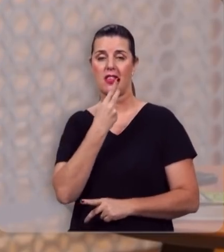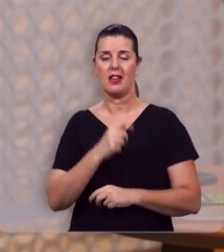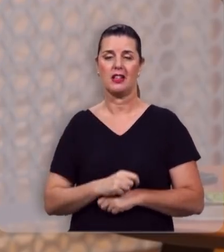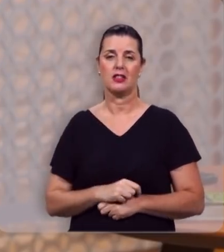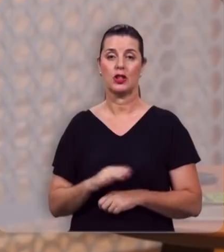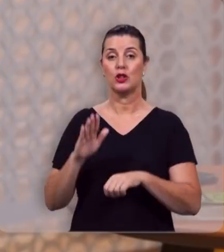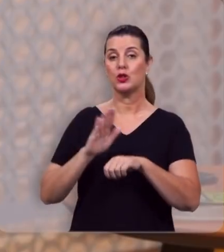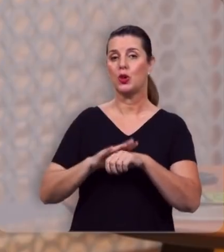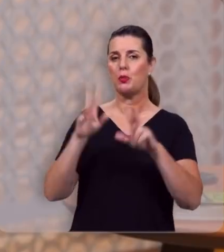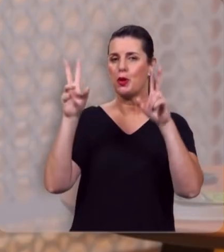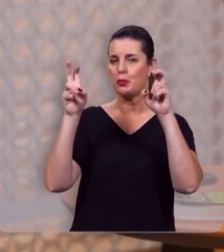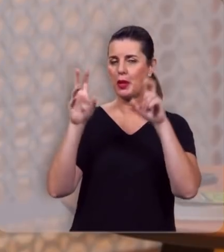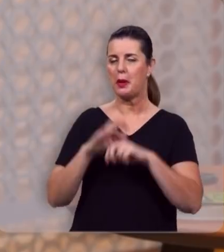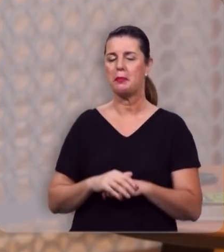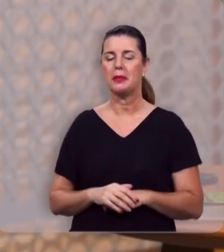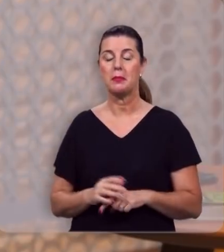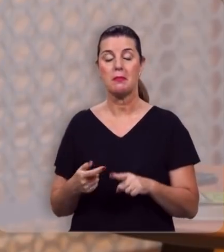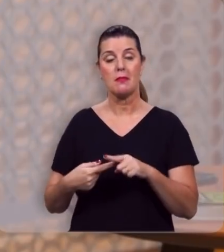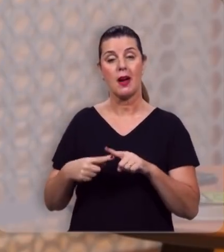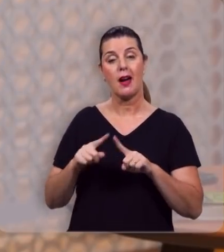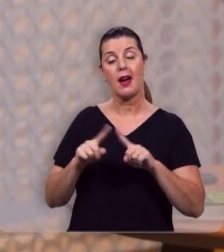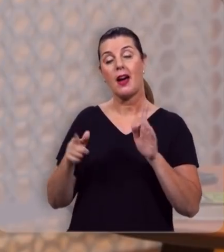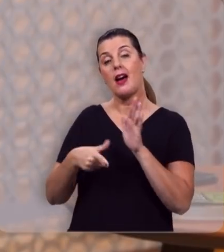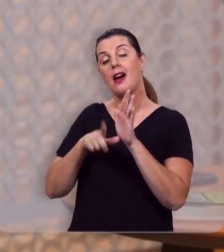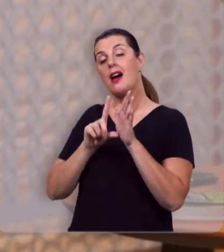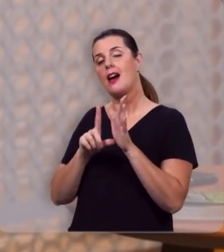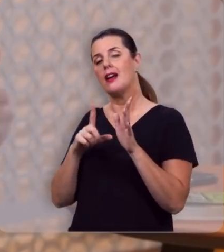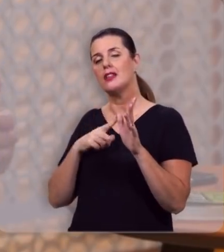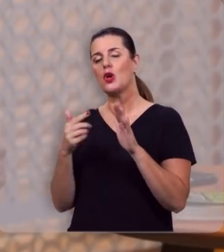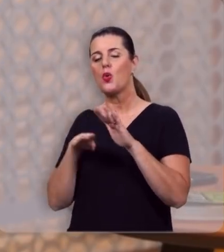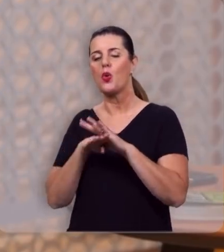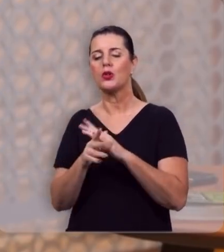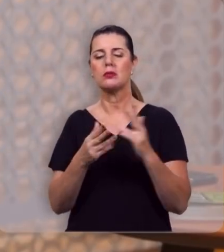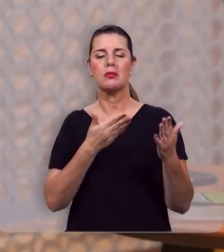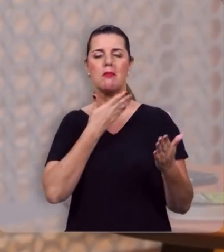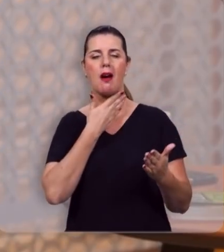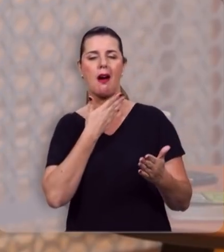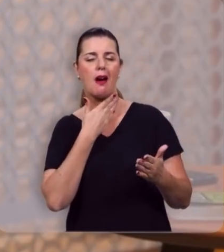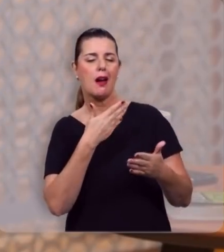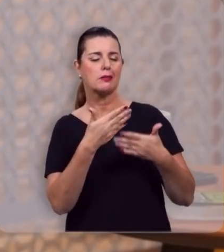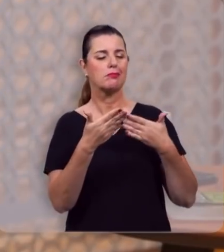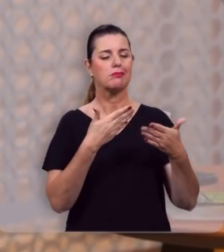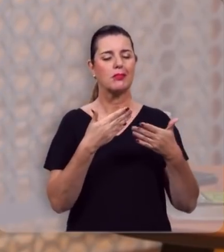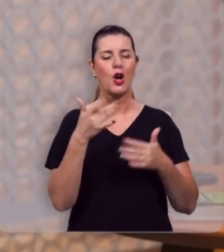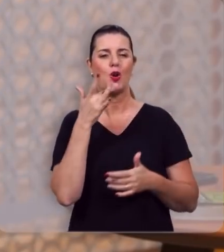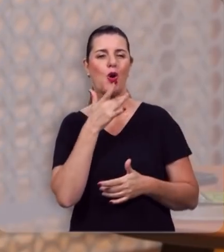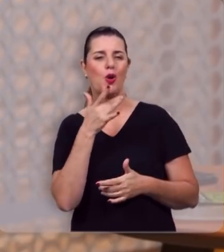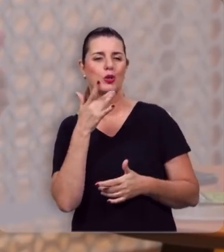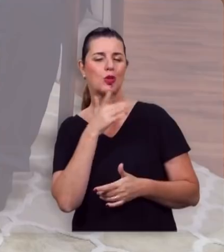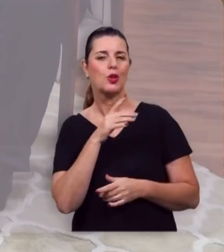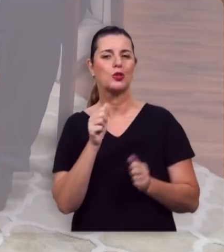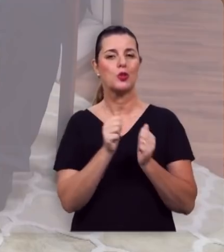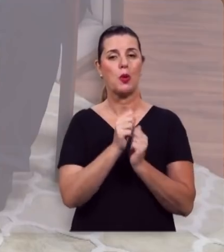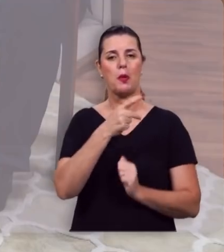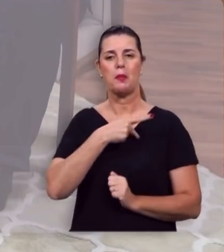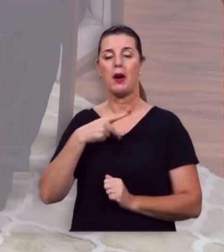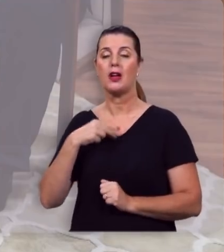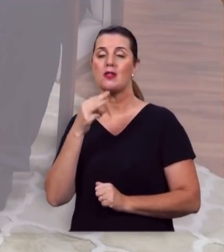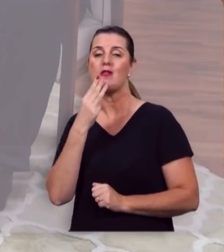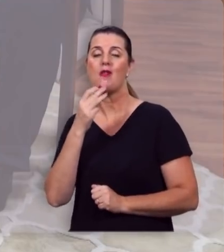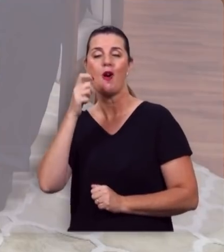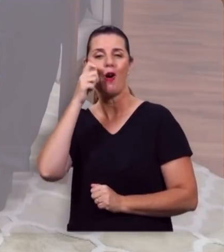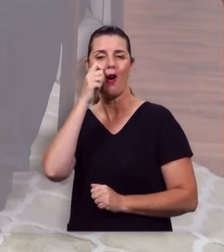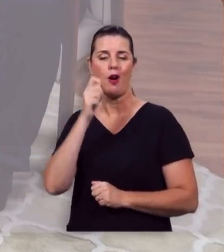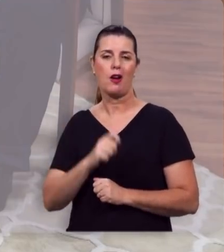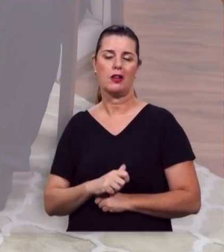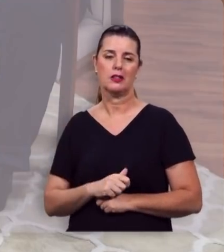Lopes acerca desse assunto, mas antes, como de costume, esse bate-papo gostoso, informal, com o pastor Rosser